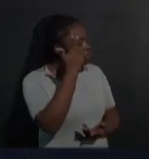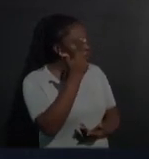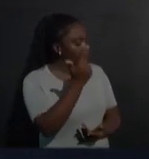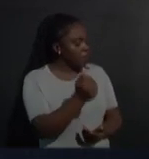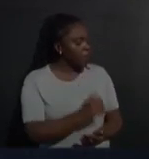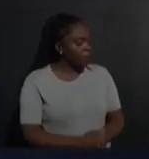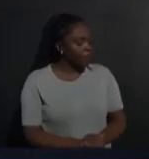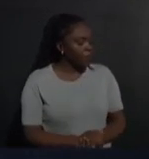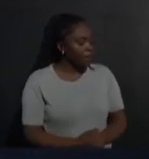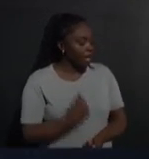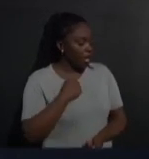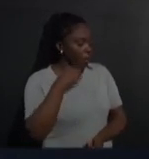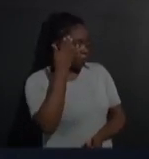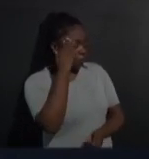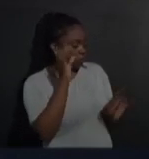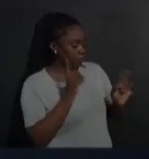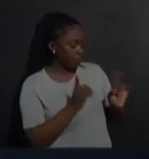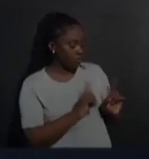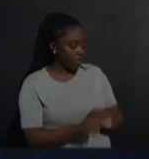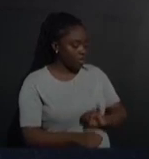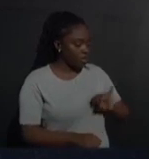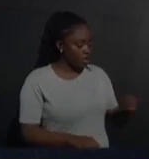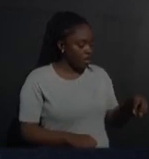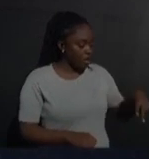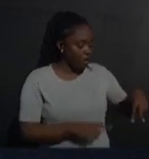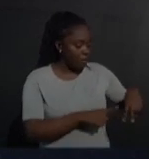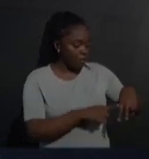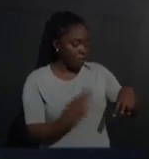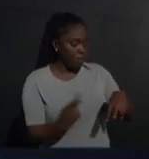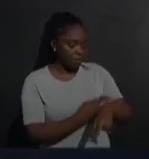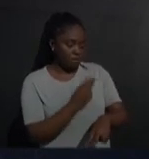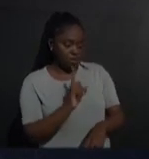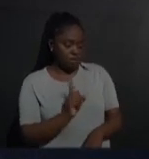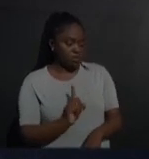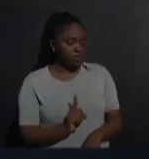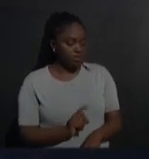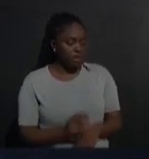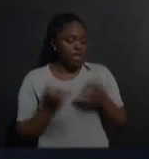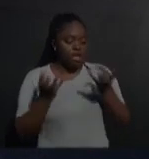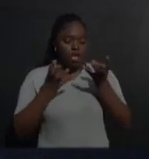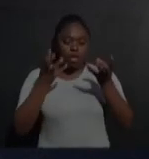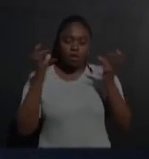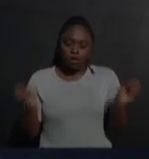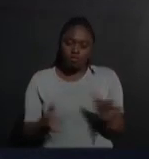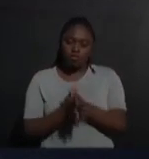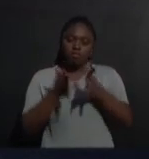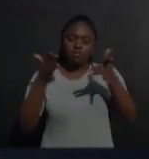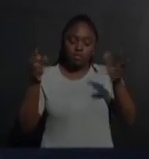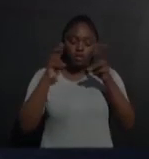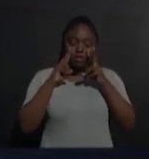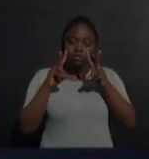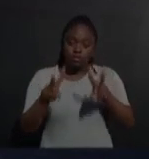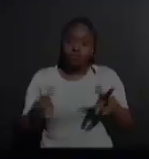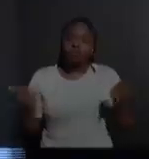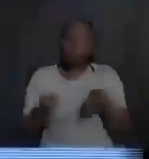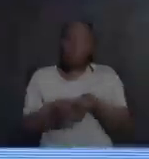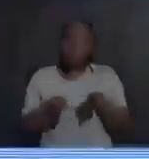Eu não entenderia se não aparecesse as pernas. Eu quero ver o sobrenatural. Isso é milagre também, isso é avivamento